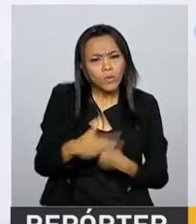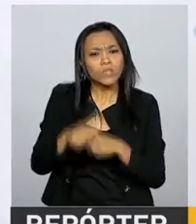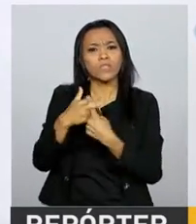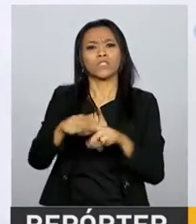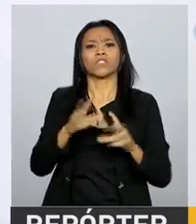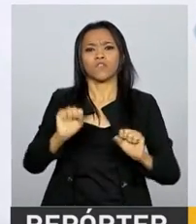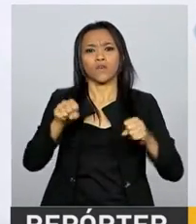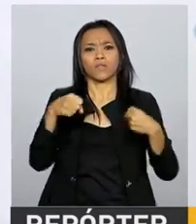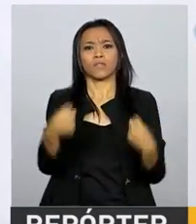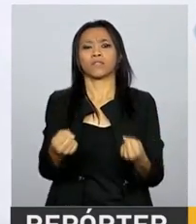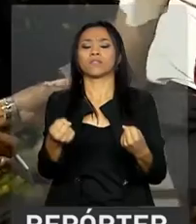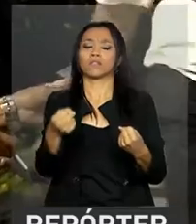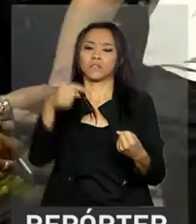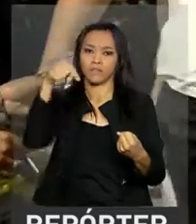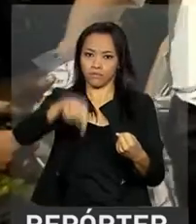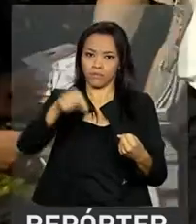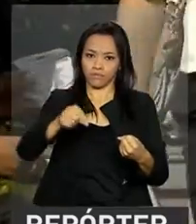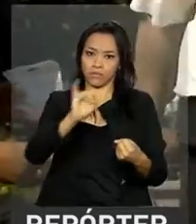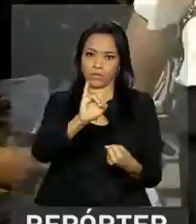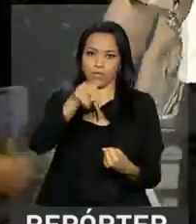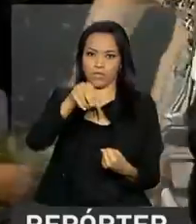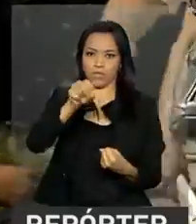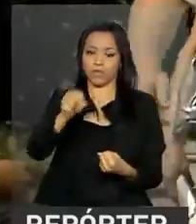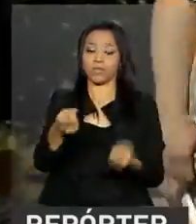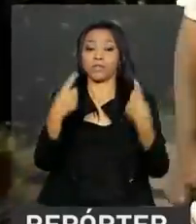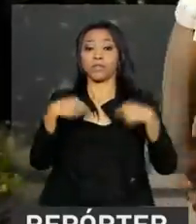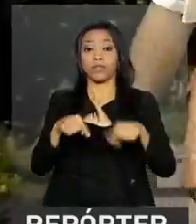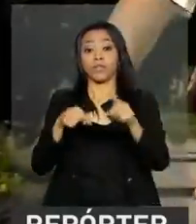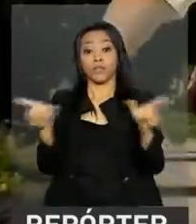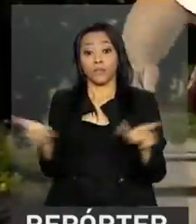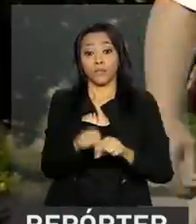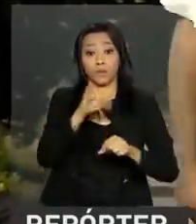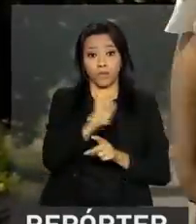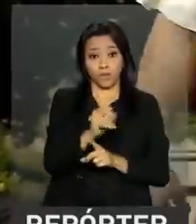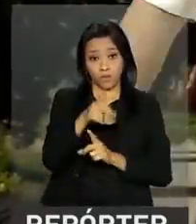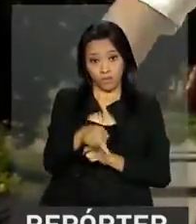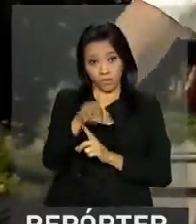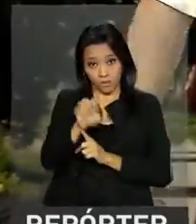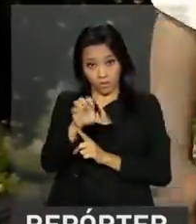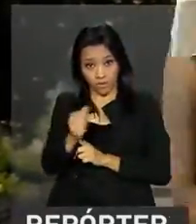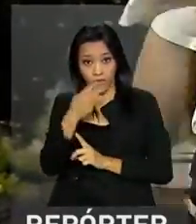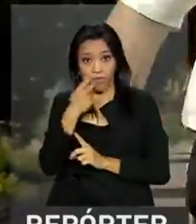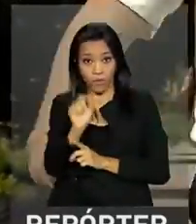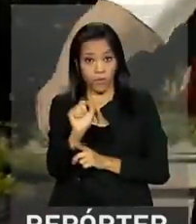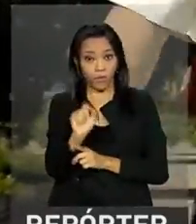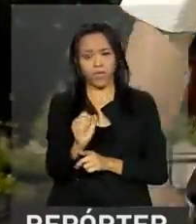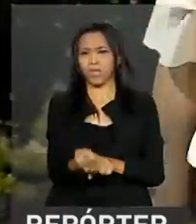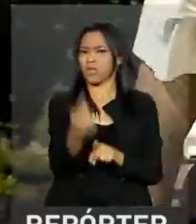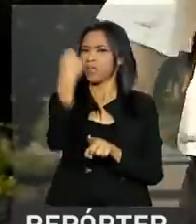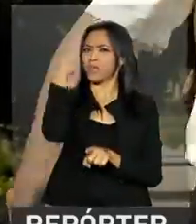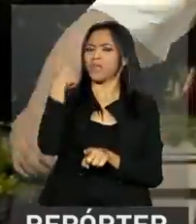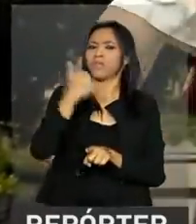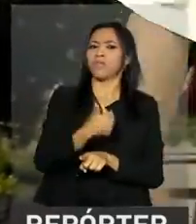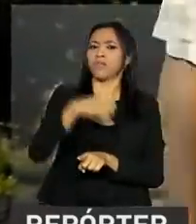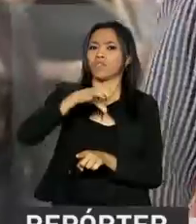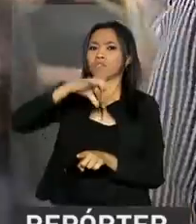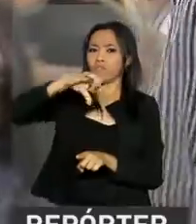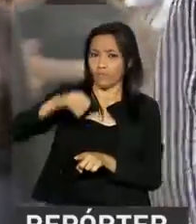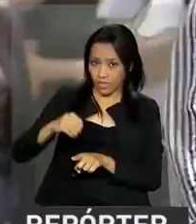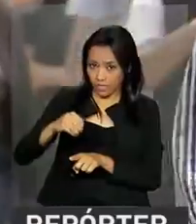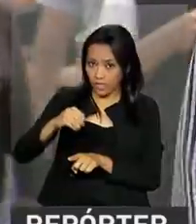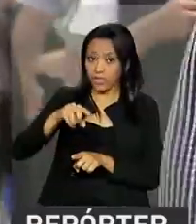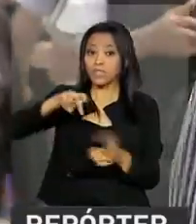social existente segundo o ipea as despesas do governo com previdência social na década de 1990